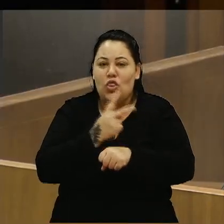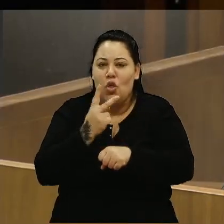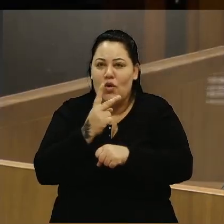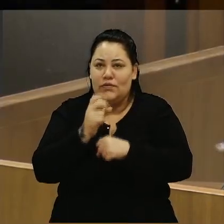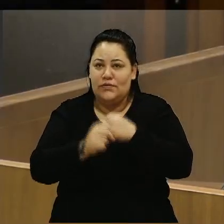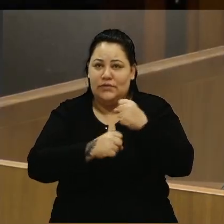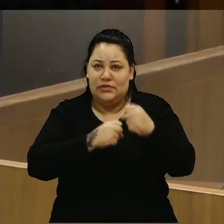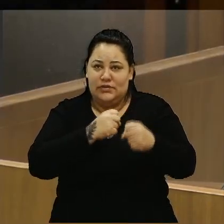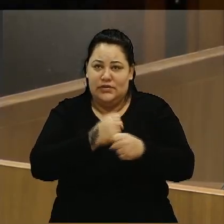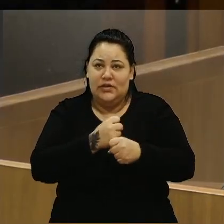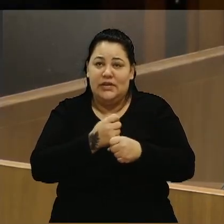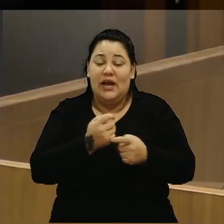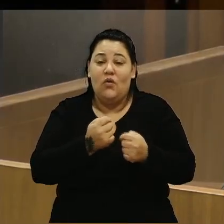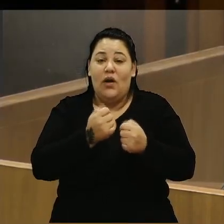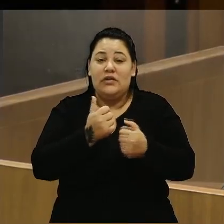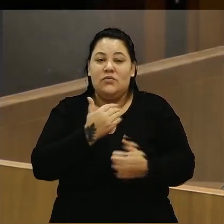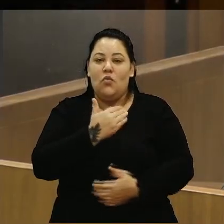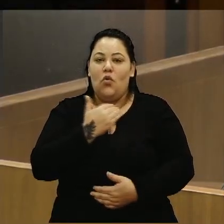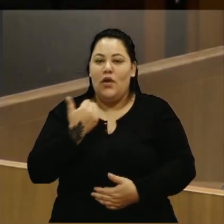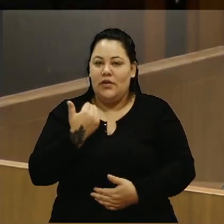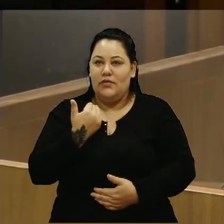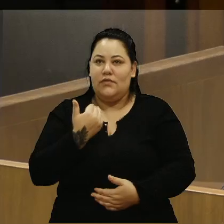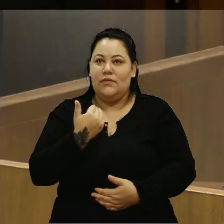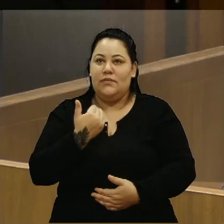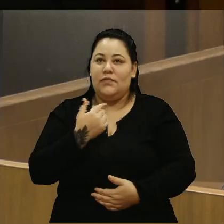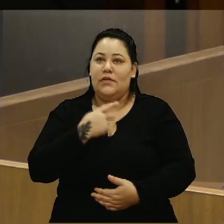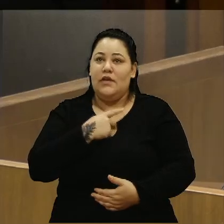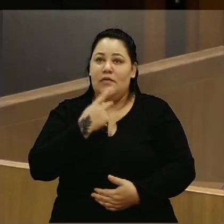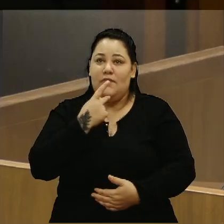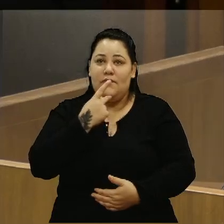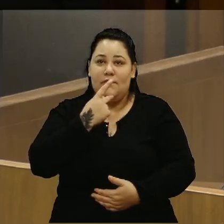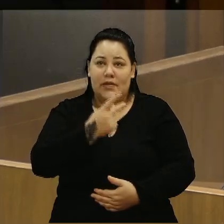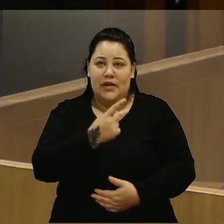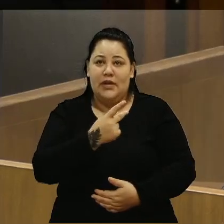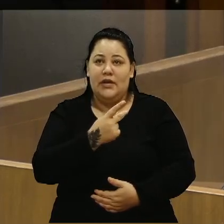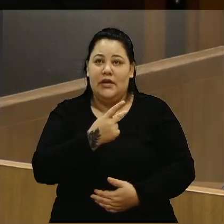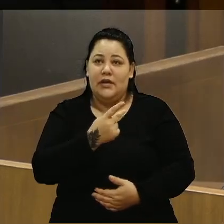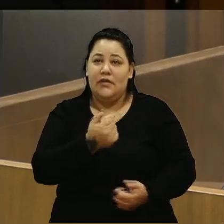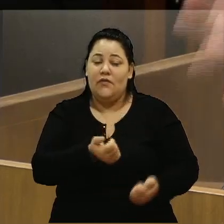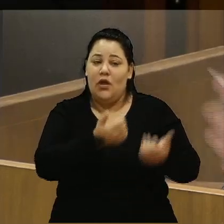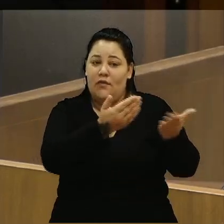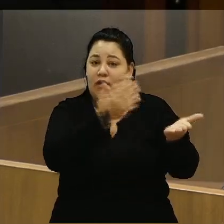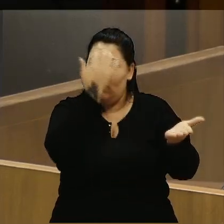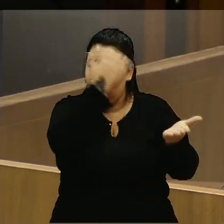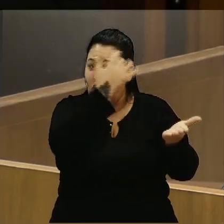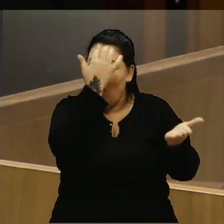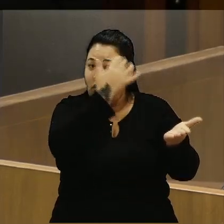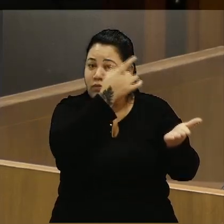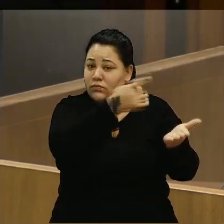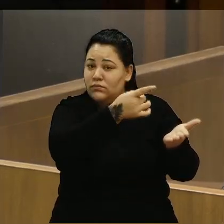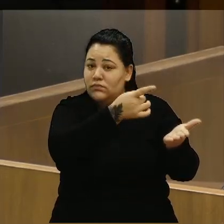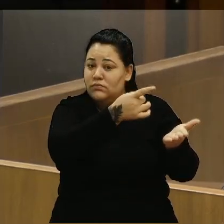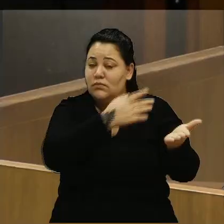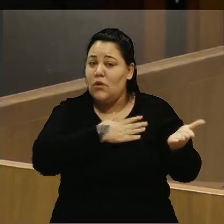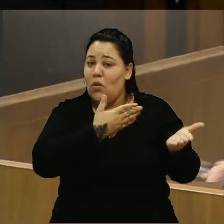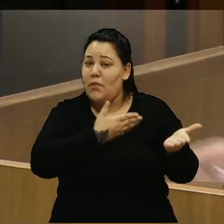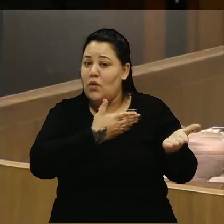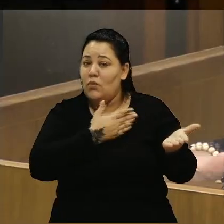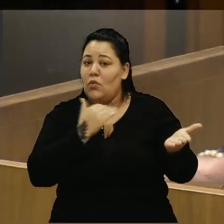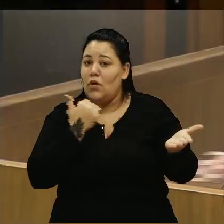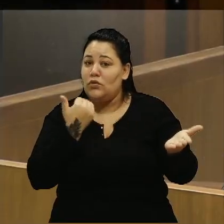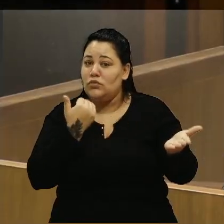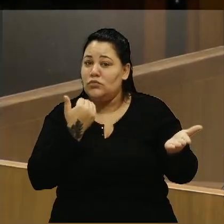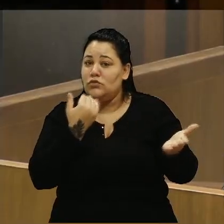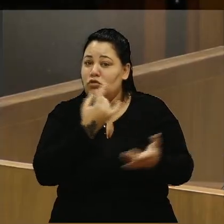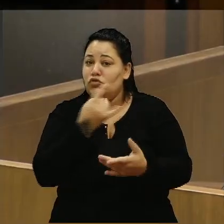ele quase morrendo, né? Eu falei que eu ia ter que botar ele numa maca, trazer ou na sala do prefeito, ou na sala do Geraldo. E o último áudio do Geraldo,